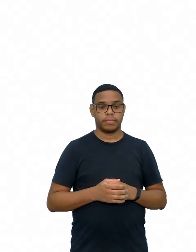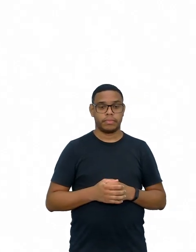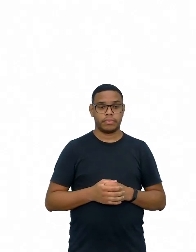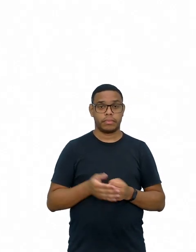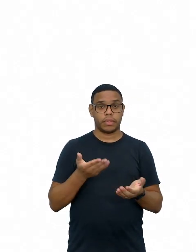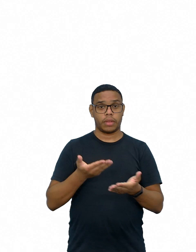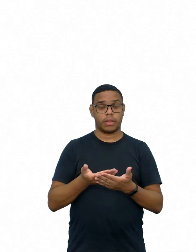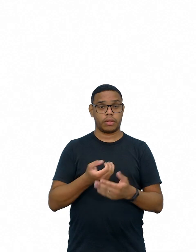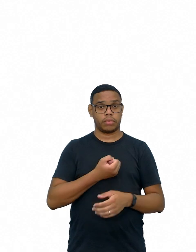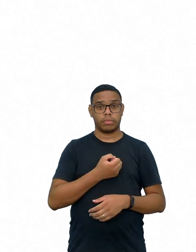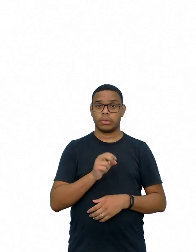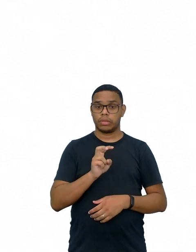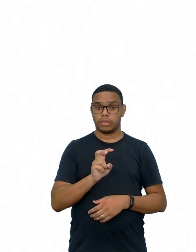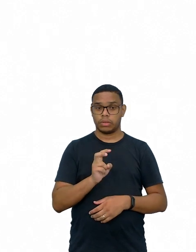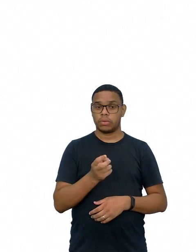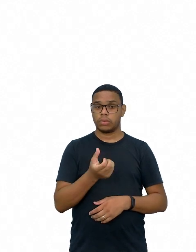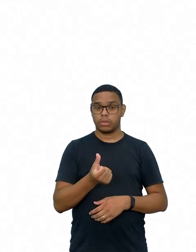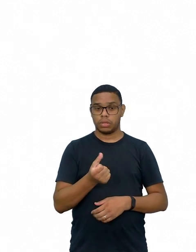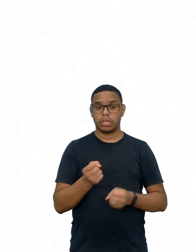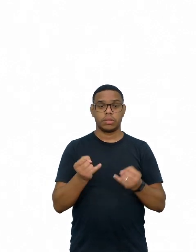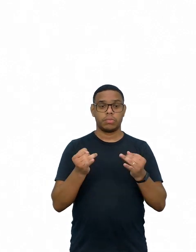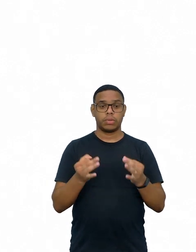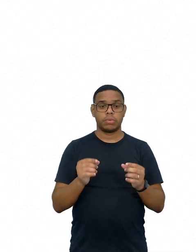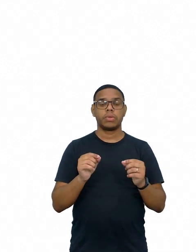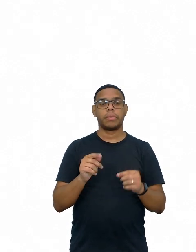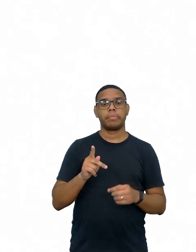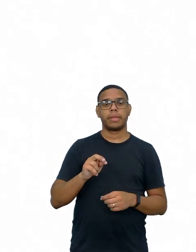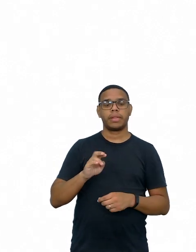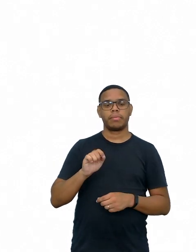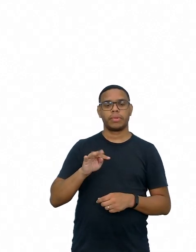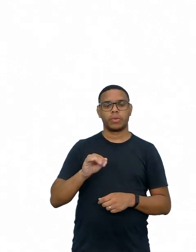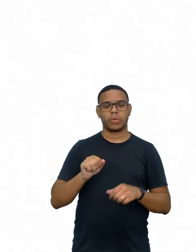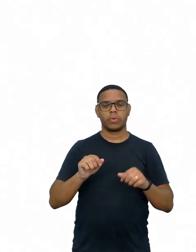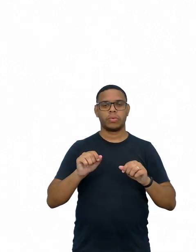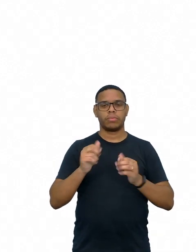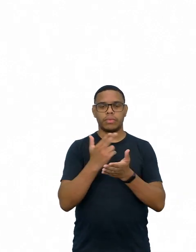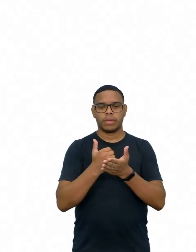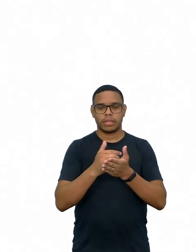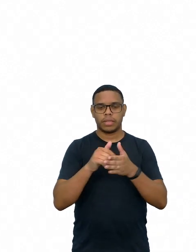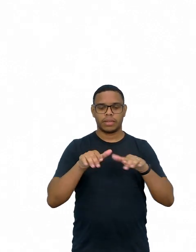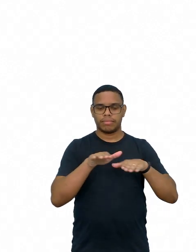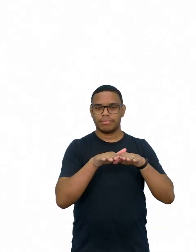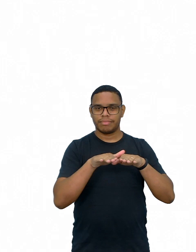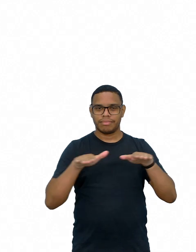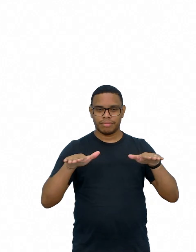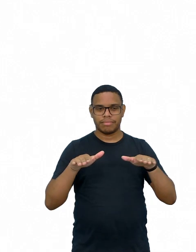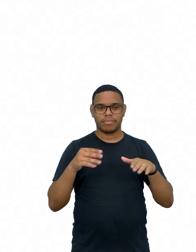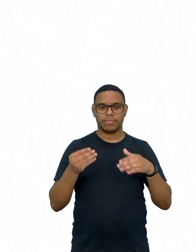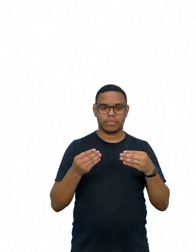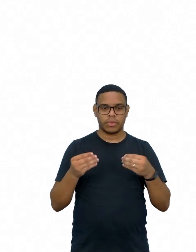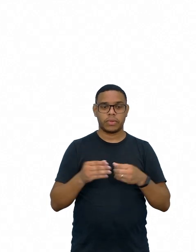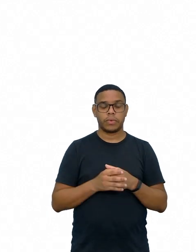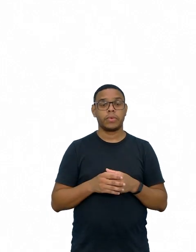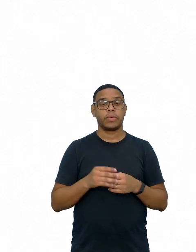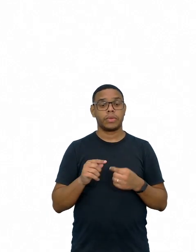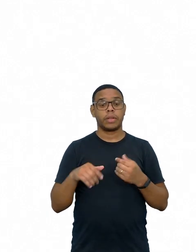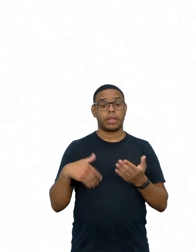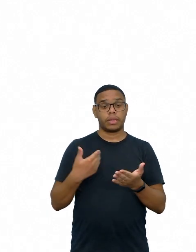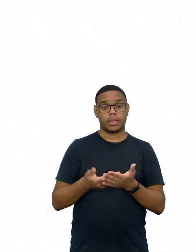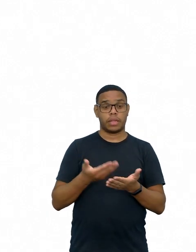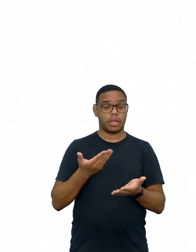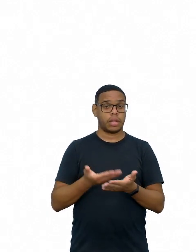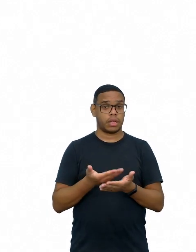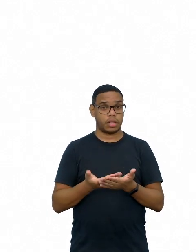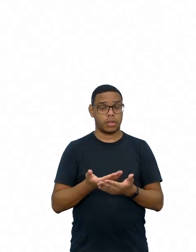A aula 5 e 6 fala de perímetro de figuras planas, e aí a gente vai retomar tudo que a gente falou. E até a aula